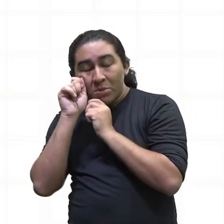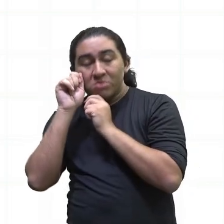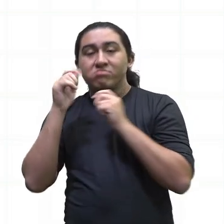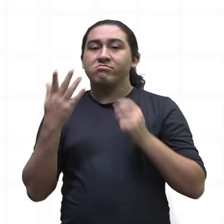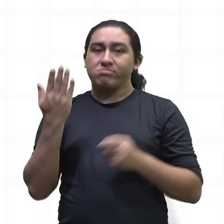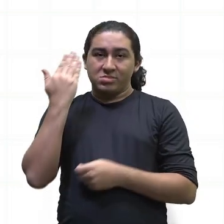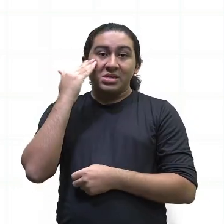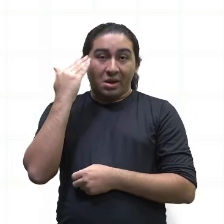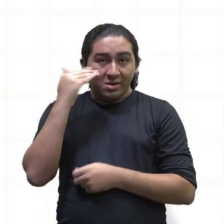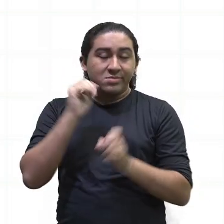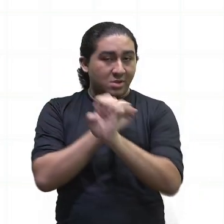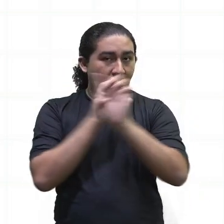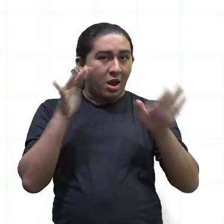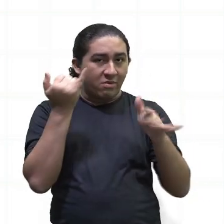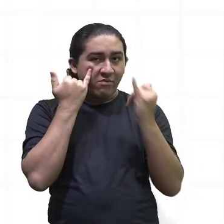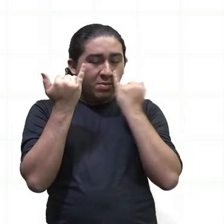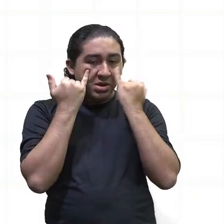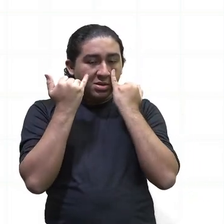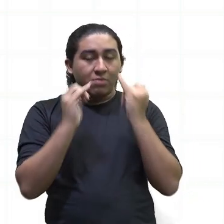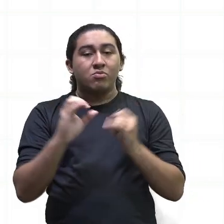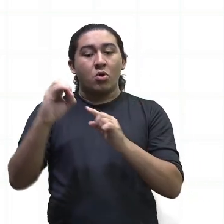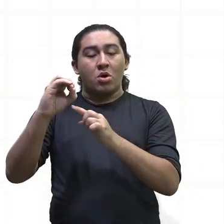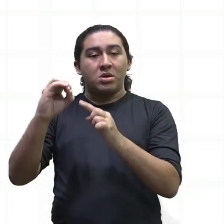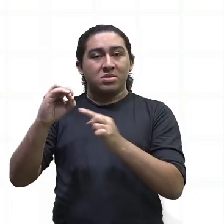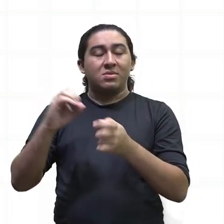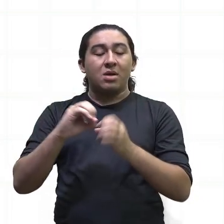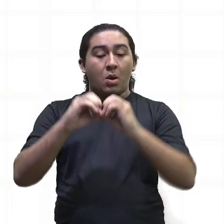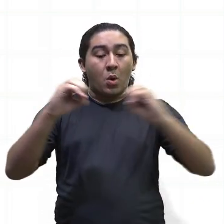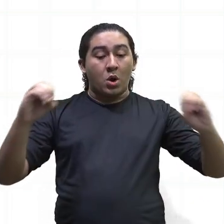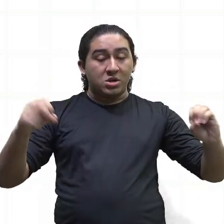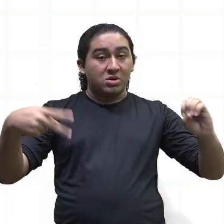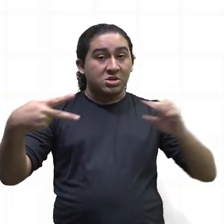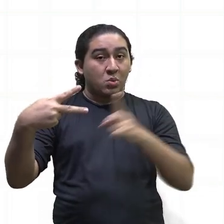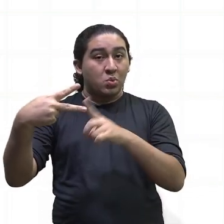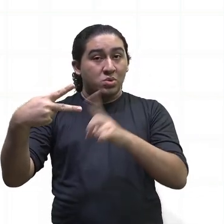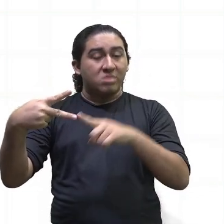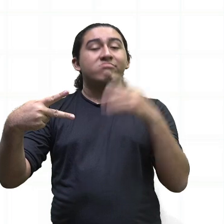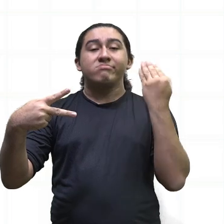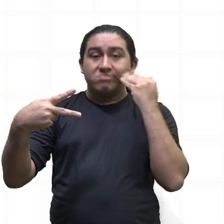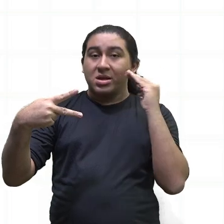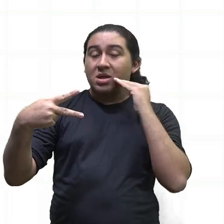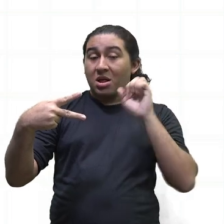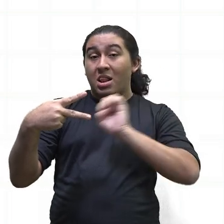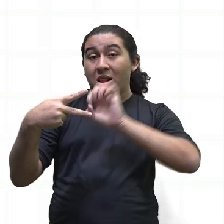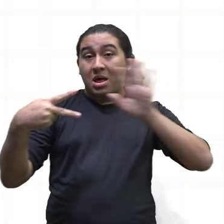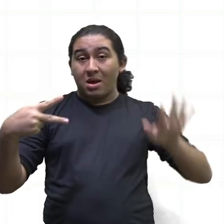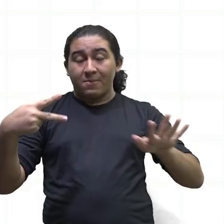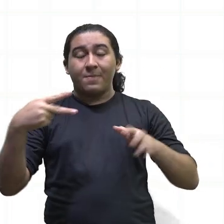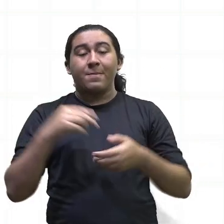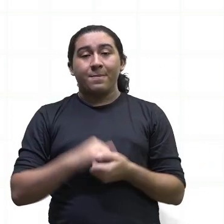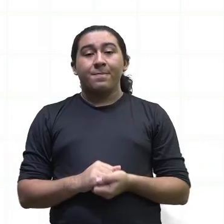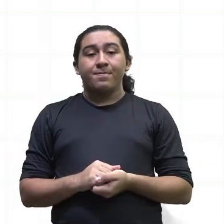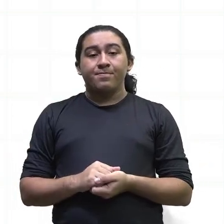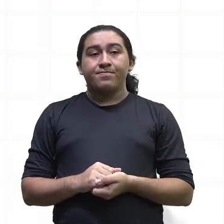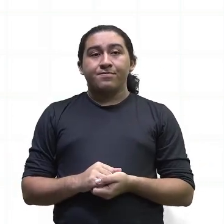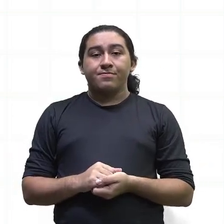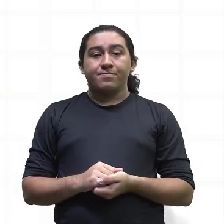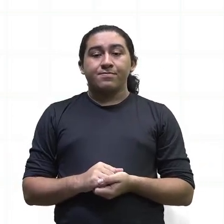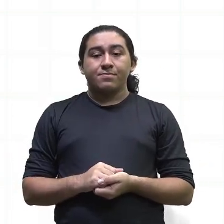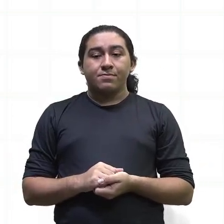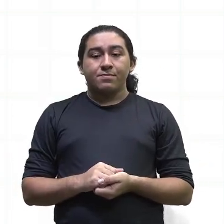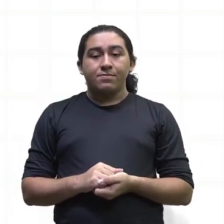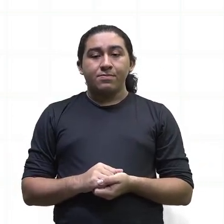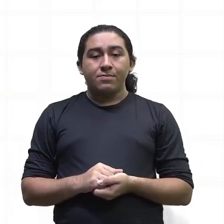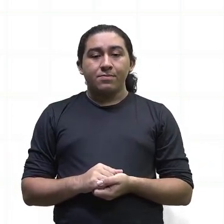quê? Cochilando, provavelmente estava muito cansado, eu entendo perfeitamente o porteiro, certo? Então